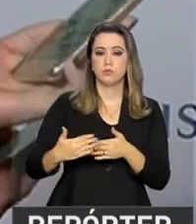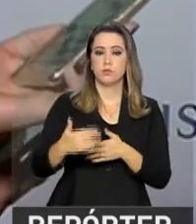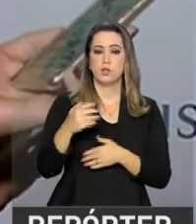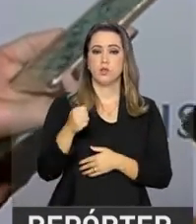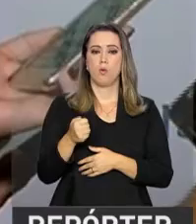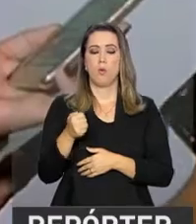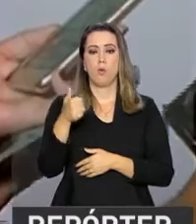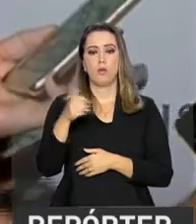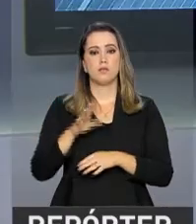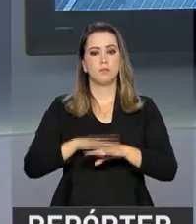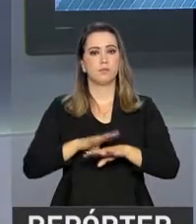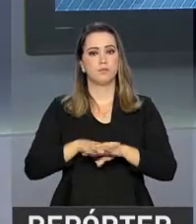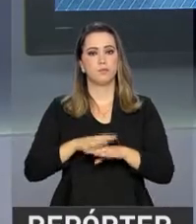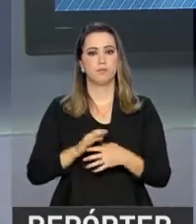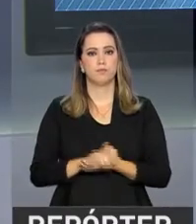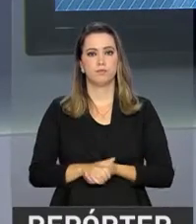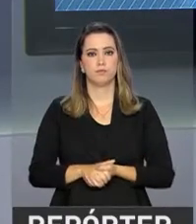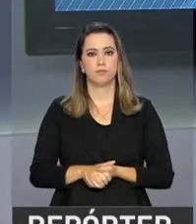que matemática.